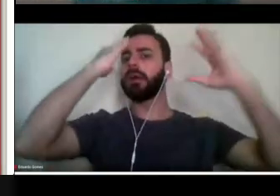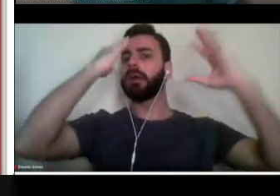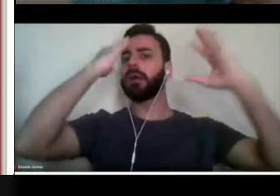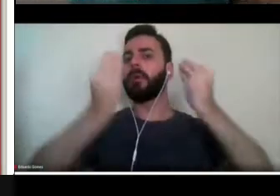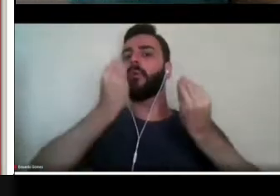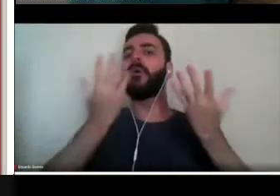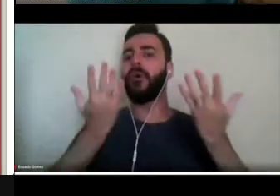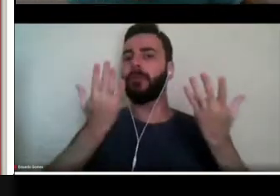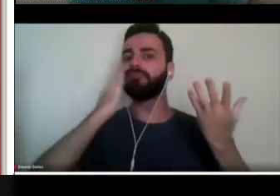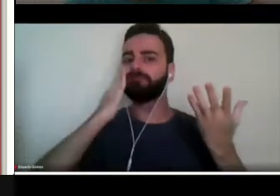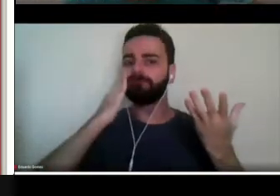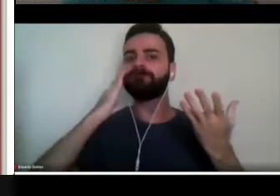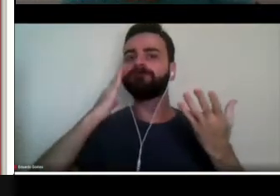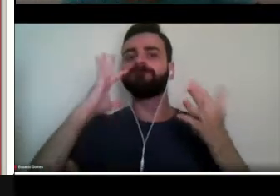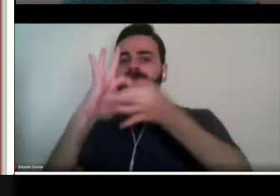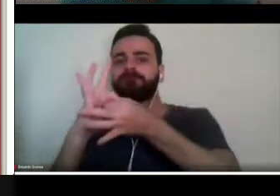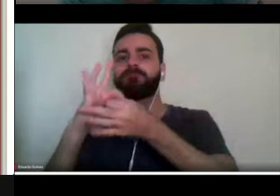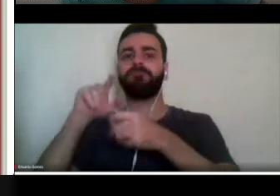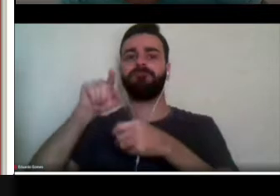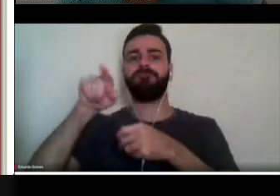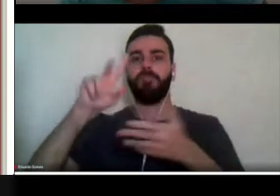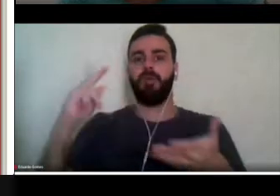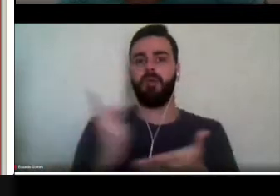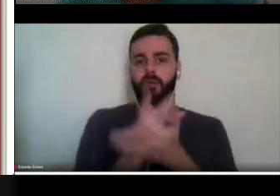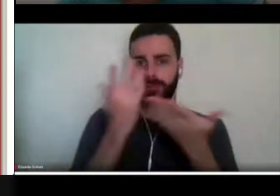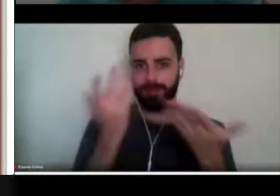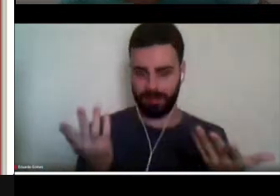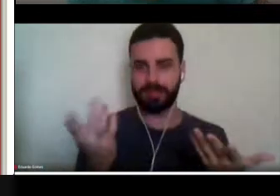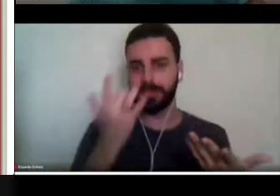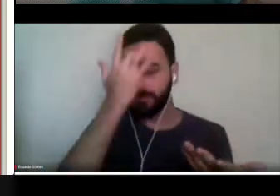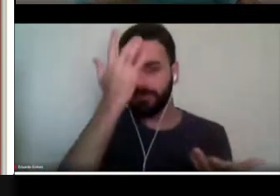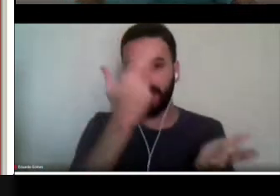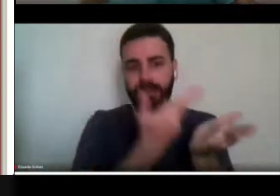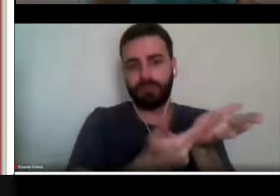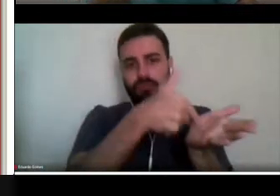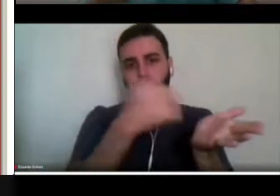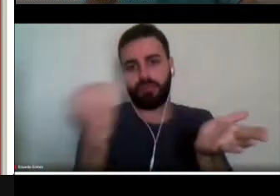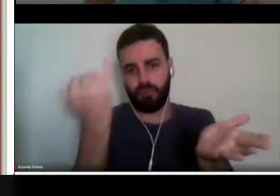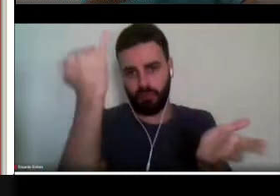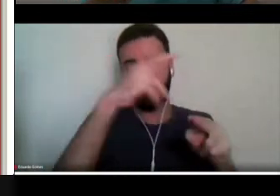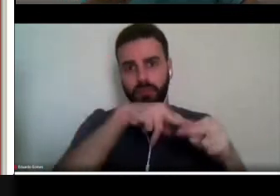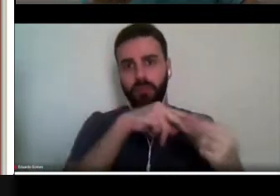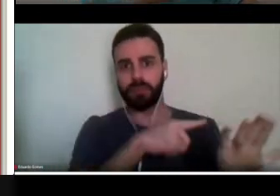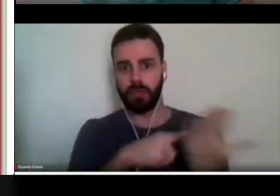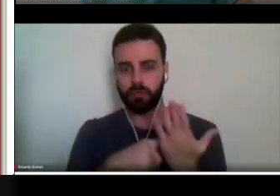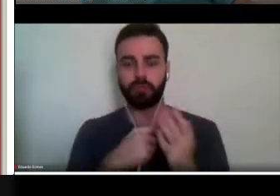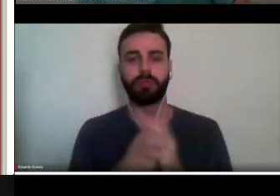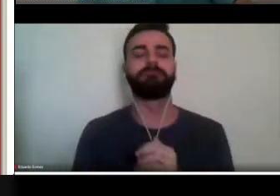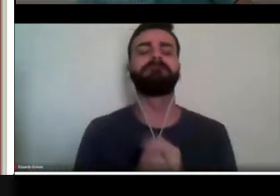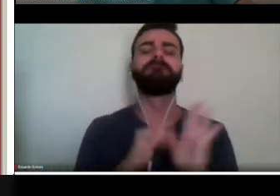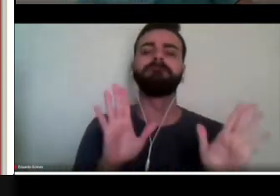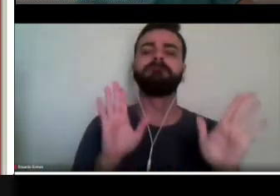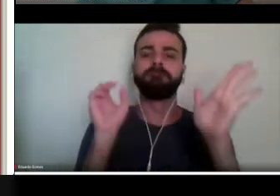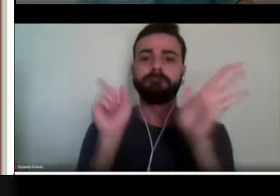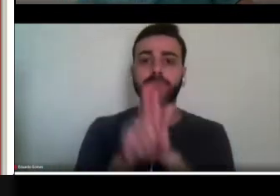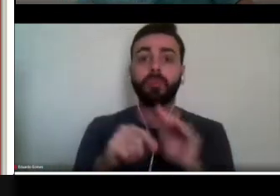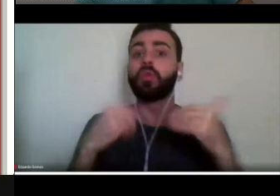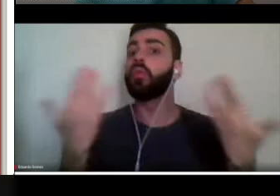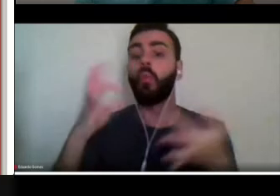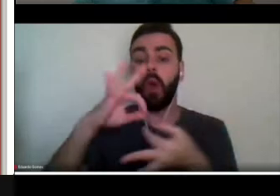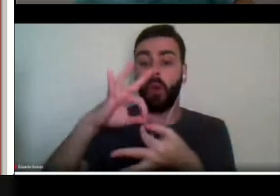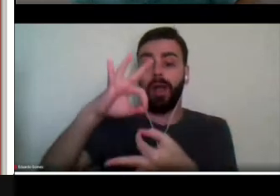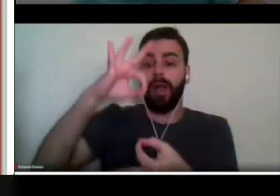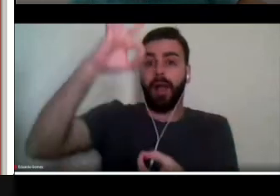o foguete. Fica mais fácil também. E aí a pergunta é, qual a altura máxima a ser atingida pelo